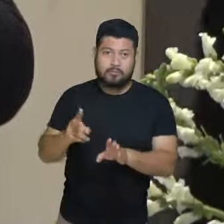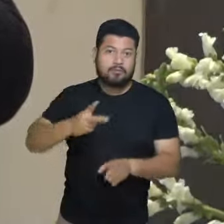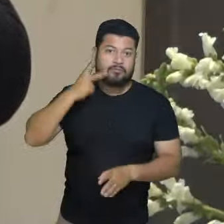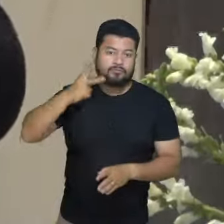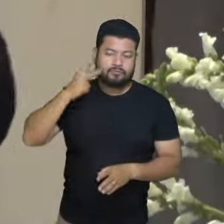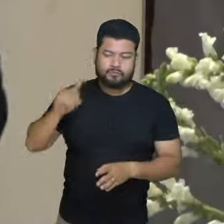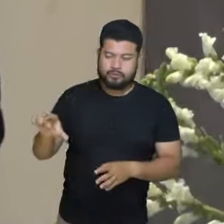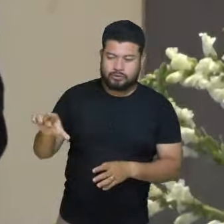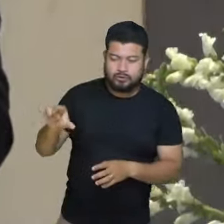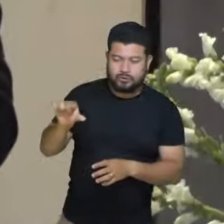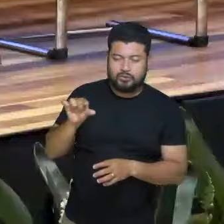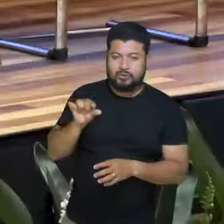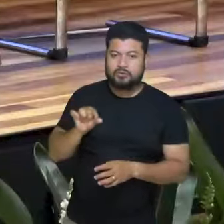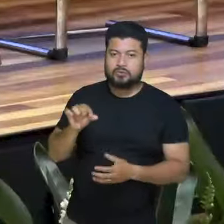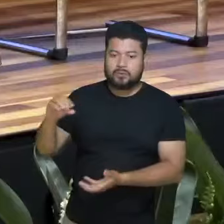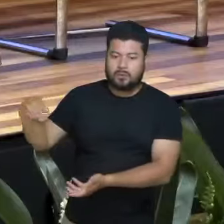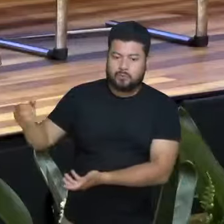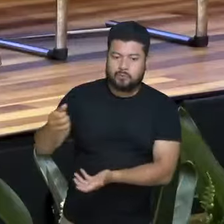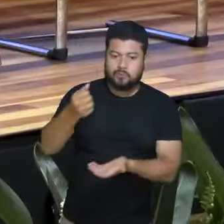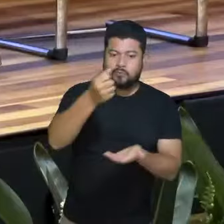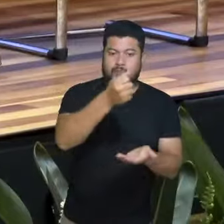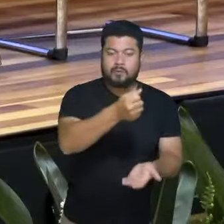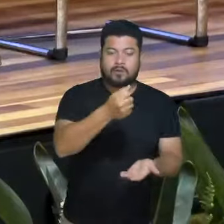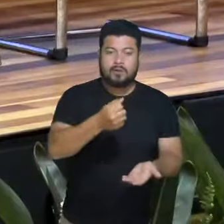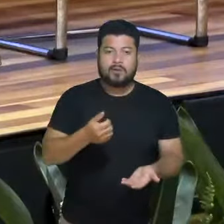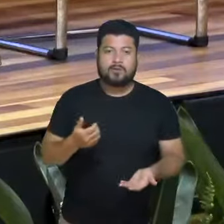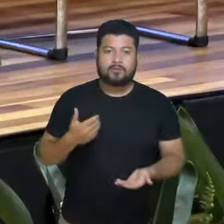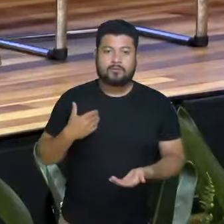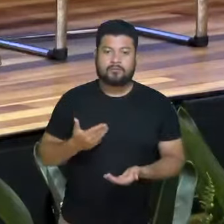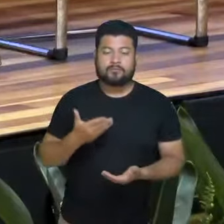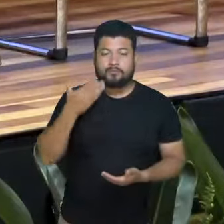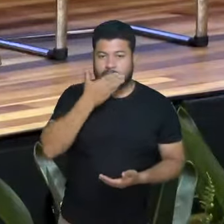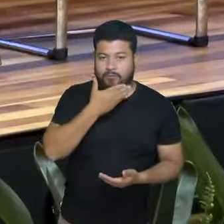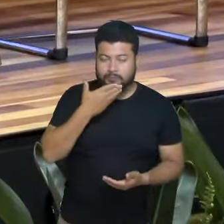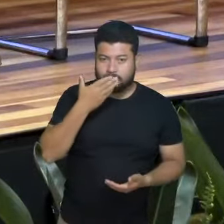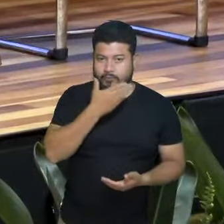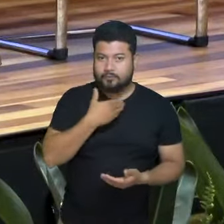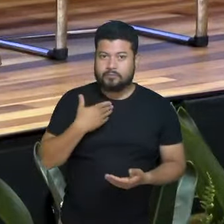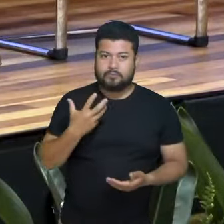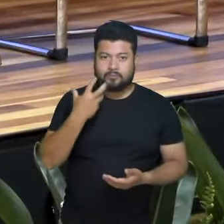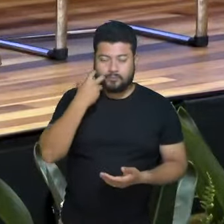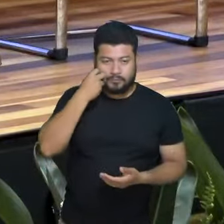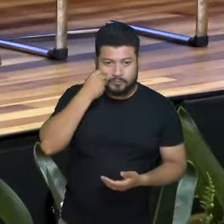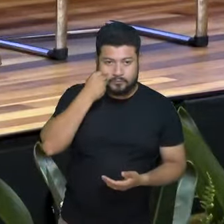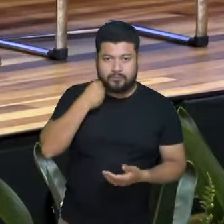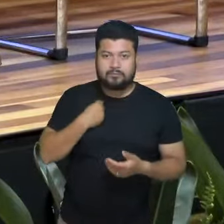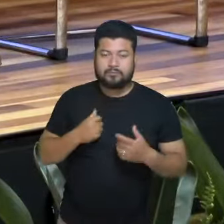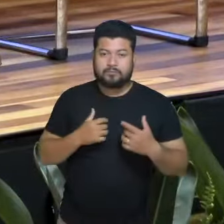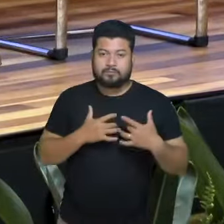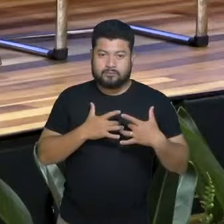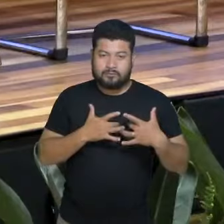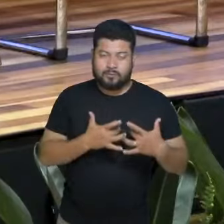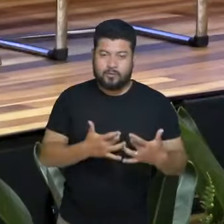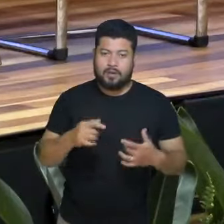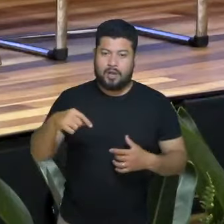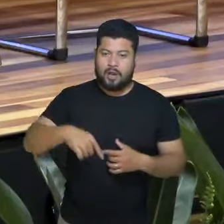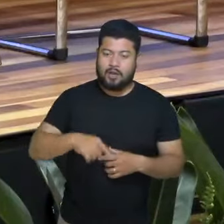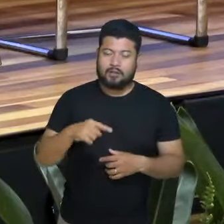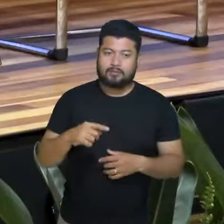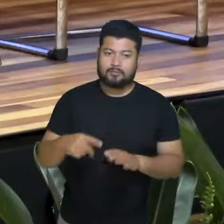selecionado que celebram o sabor o acolhimento e a hospitalidade da nossa terra Muito obrigado